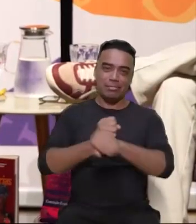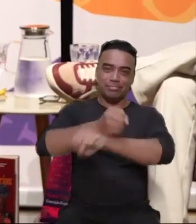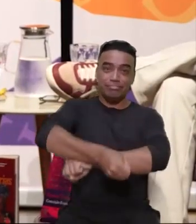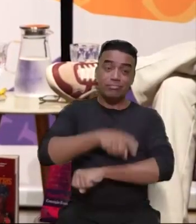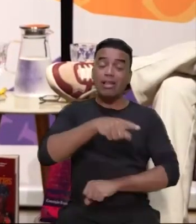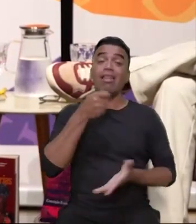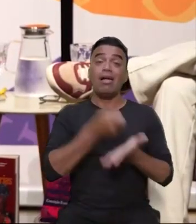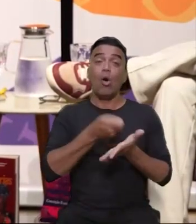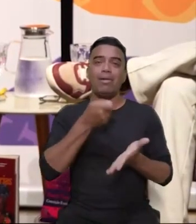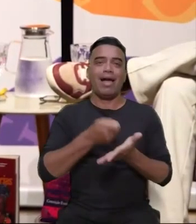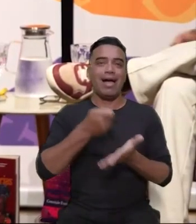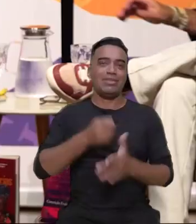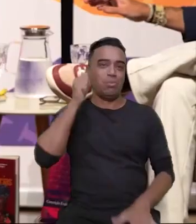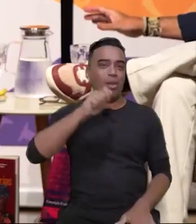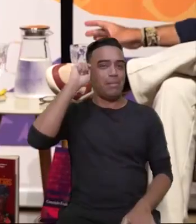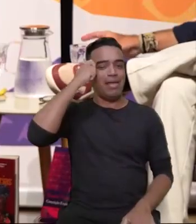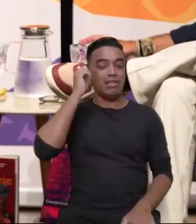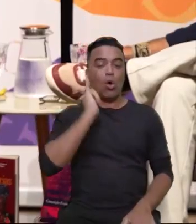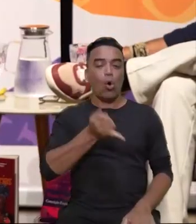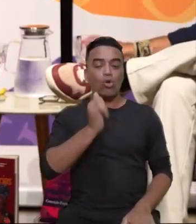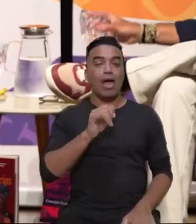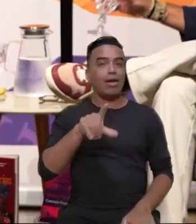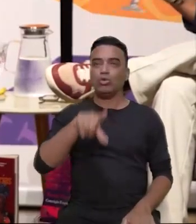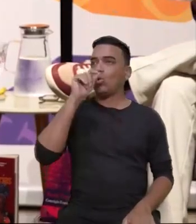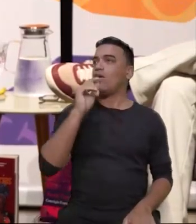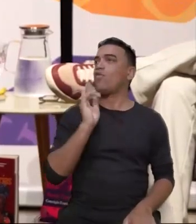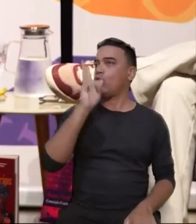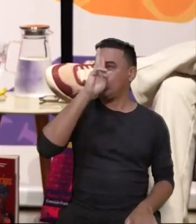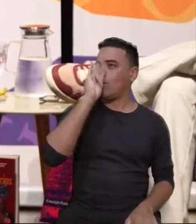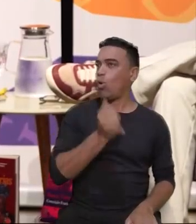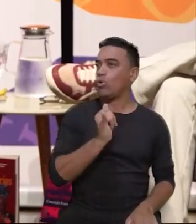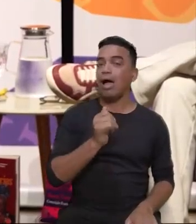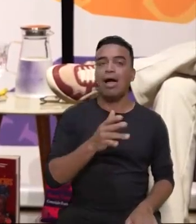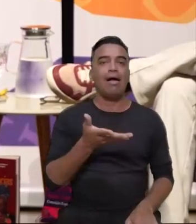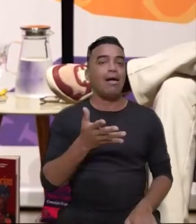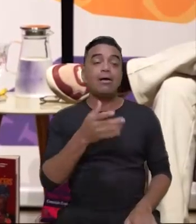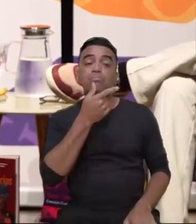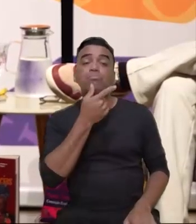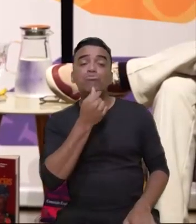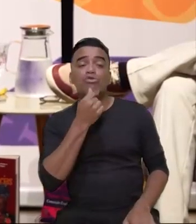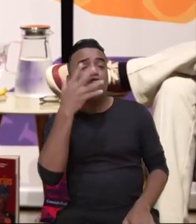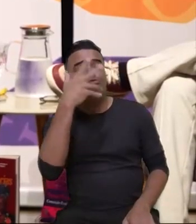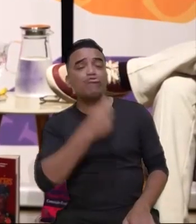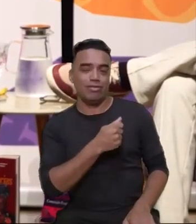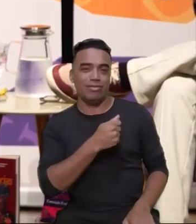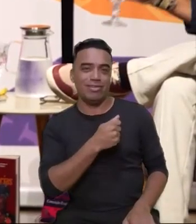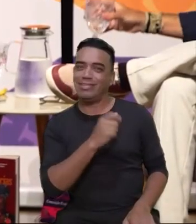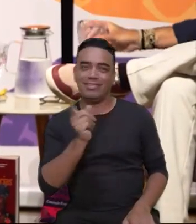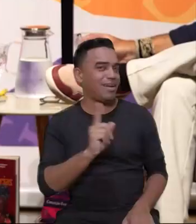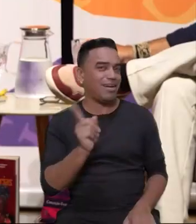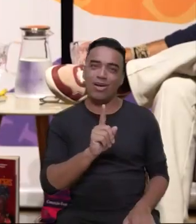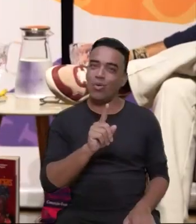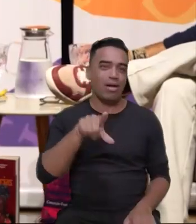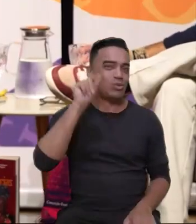era obrigada a contar histórias. Ela não escolhia, eu vou contar história para você, menininho, porque você é bonitinho. Não é